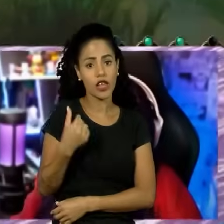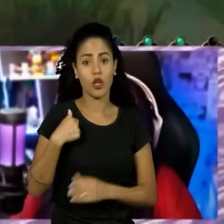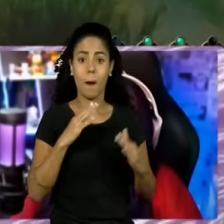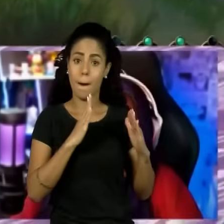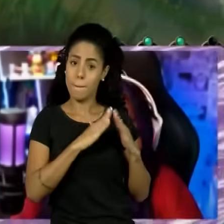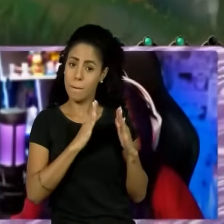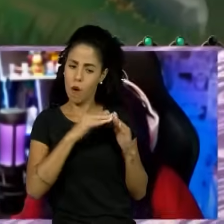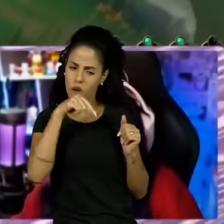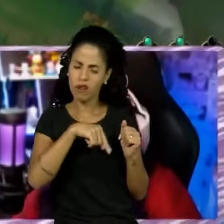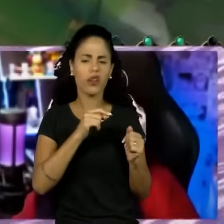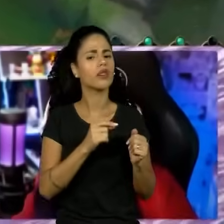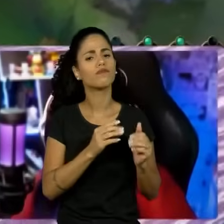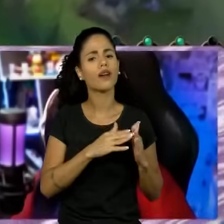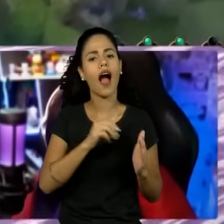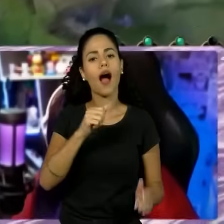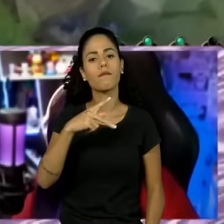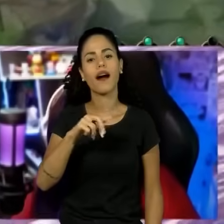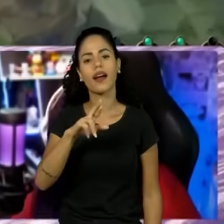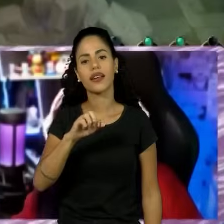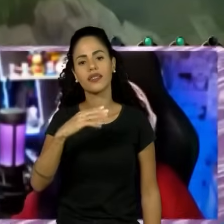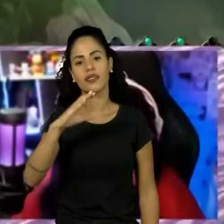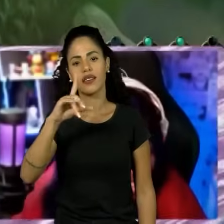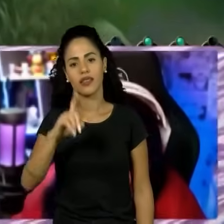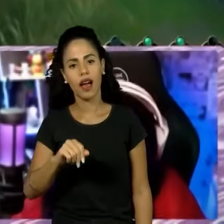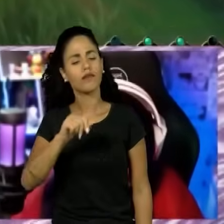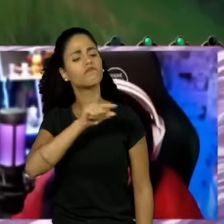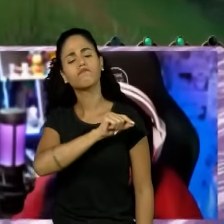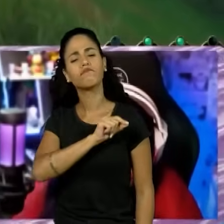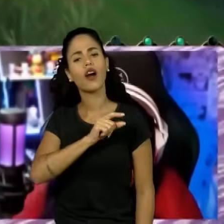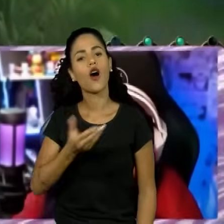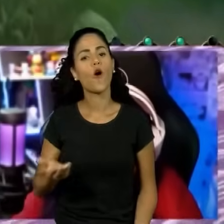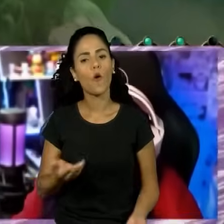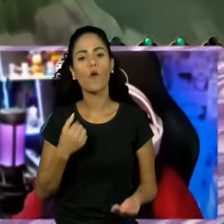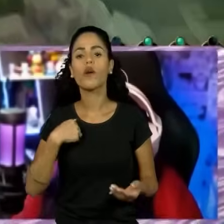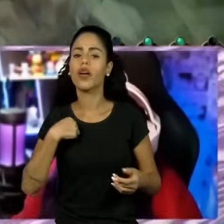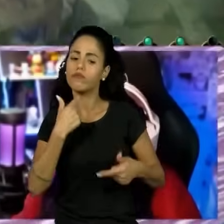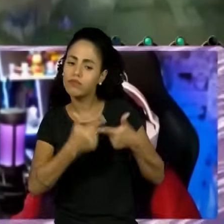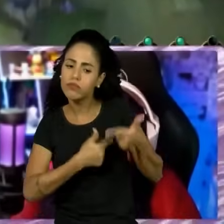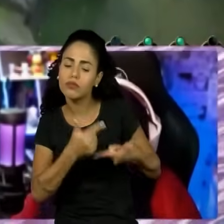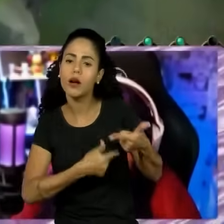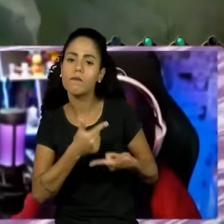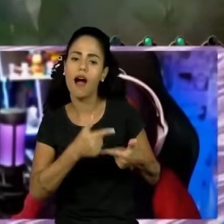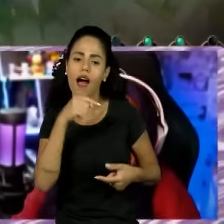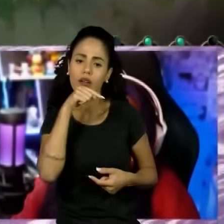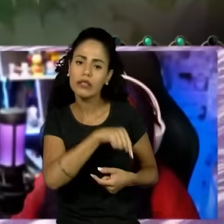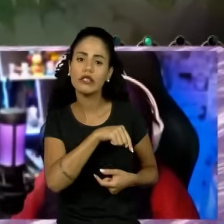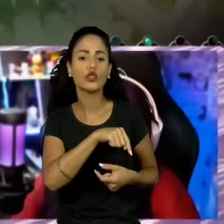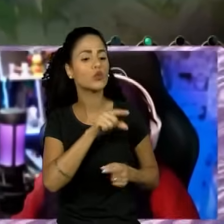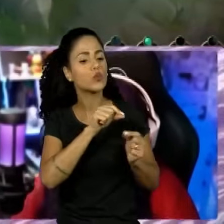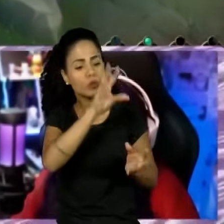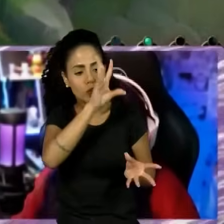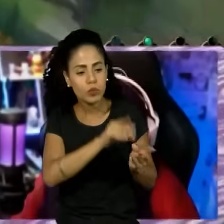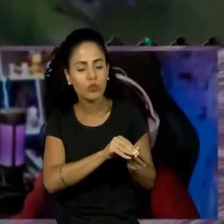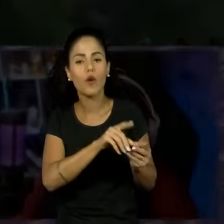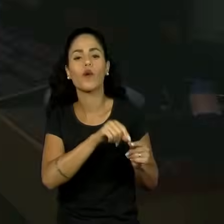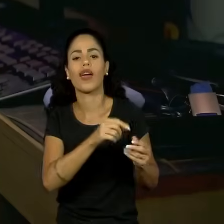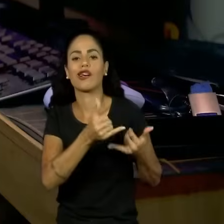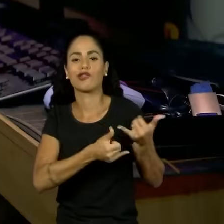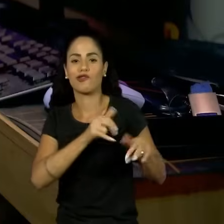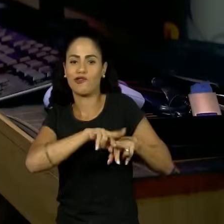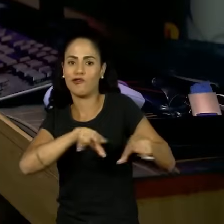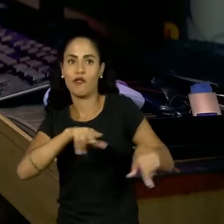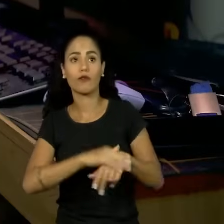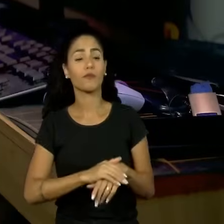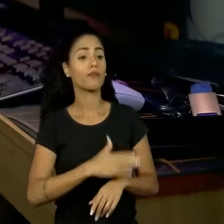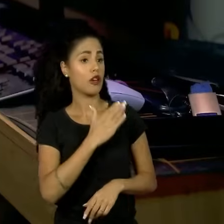em Aparecida e o meu emprego, a minha vida toda se resume aos jogos. No meu